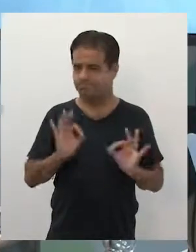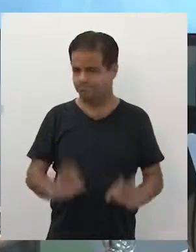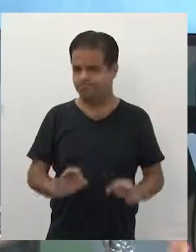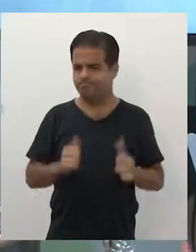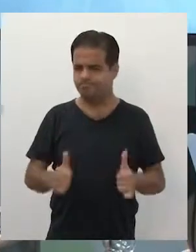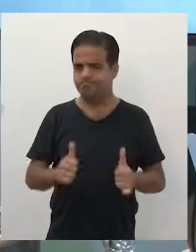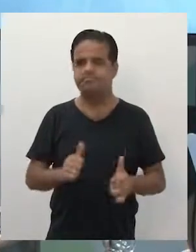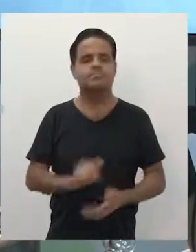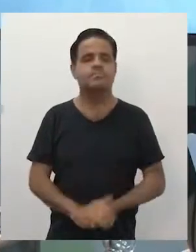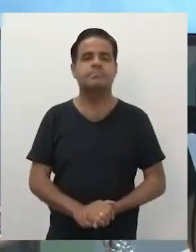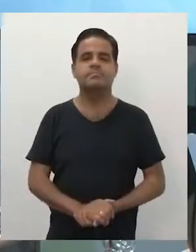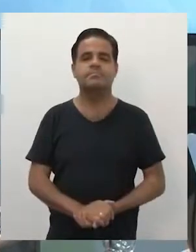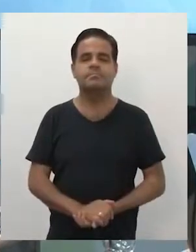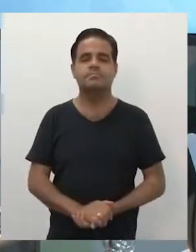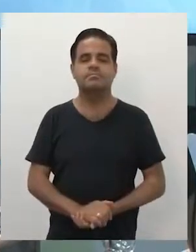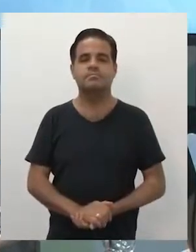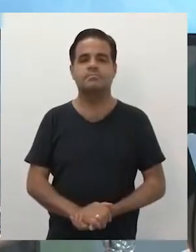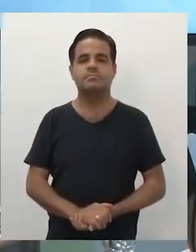certinho.